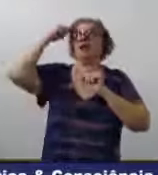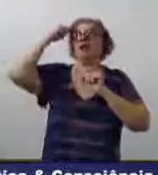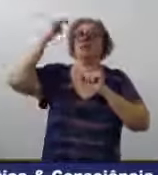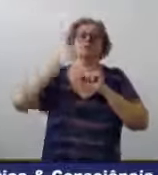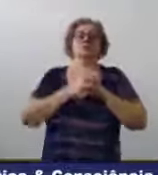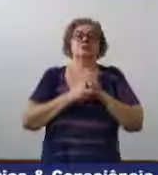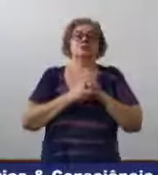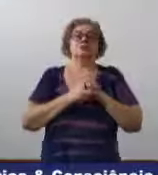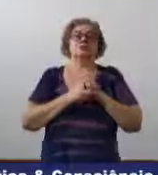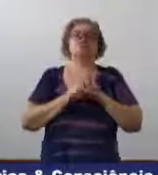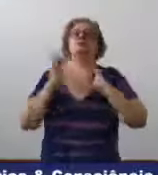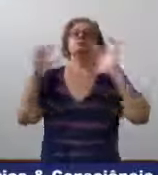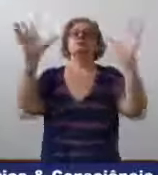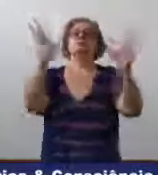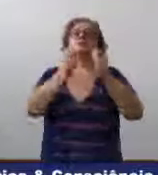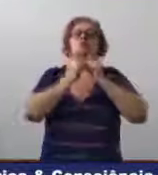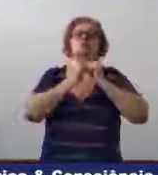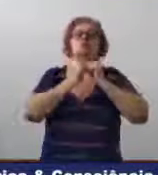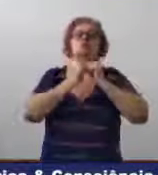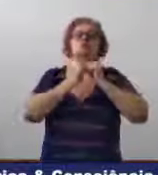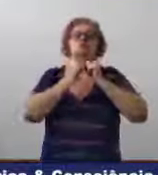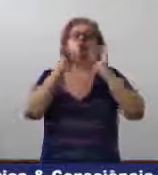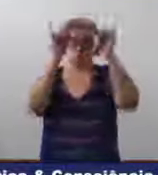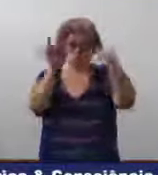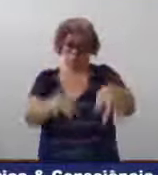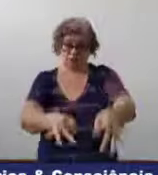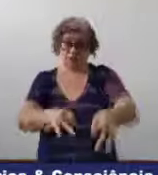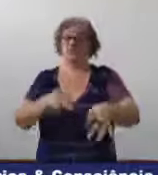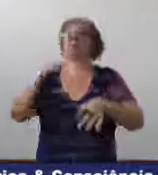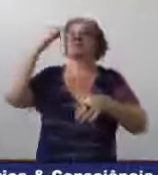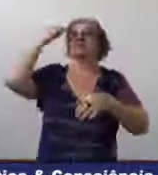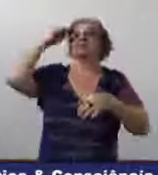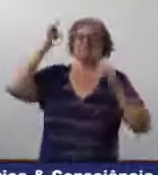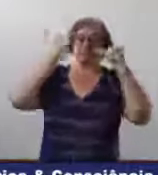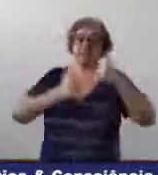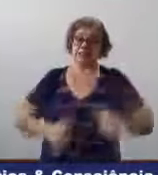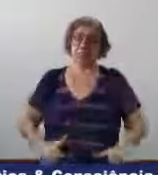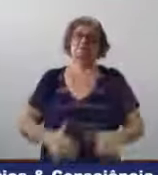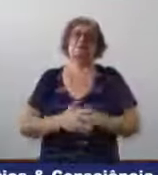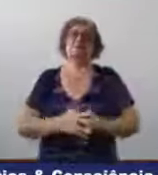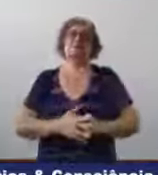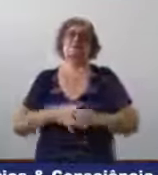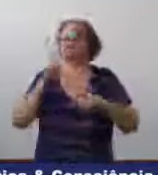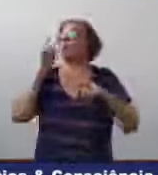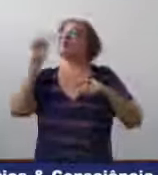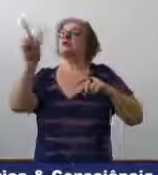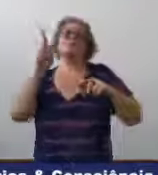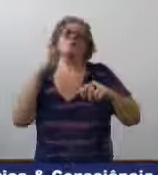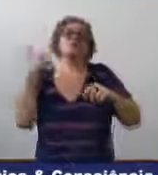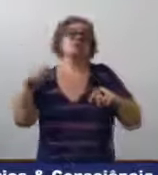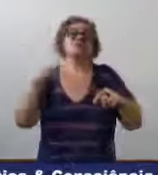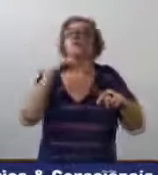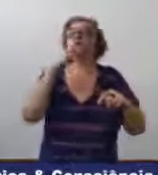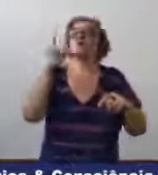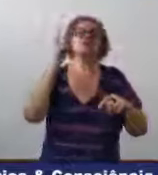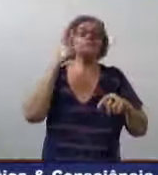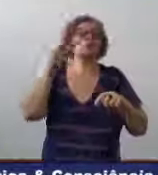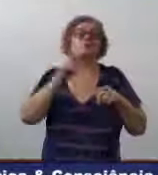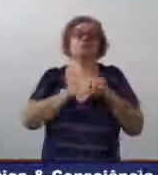supercordas. E se tudo que existe resulta da vibração desses invisíveis filetes de energia